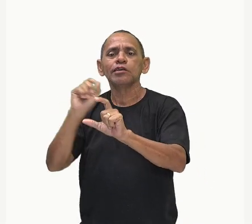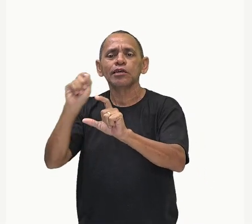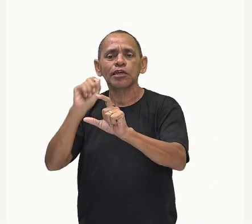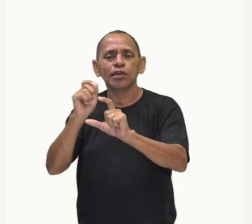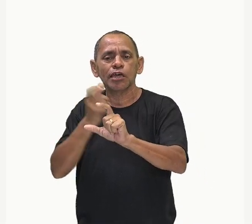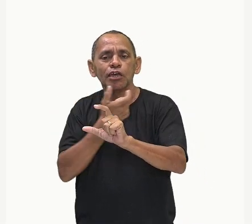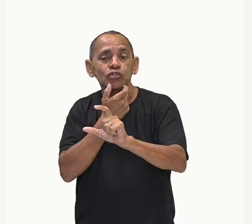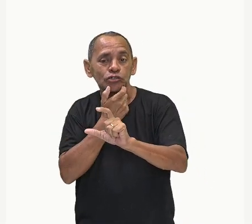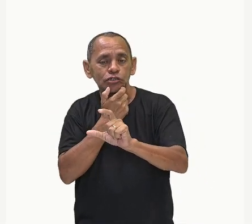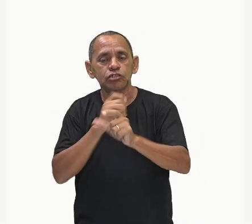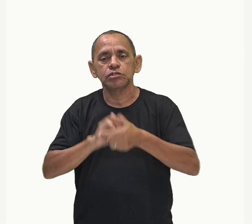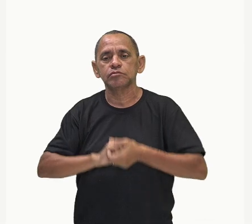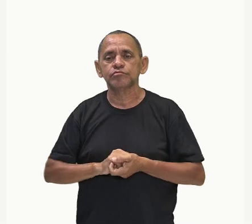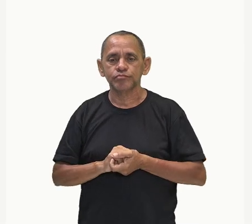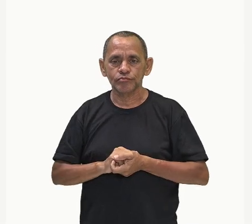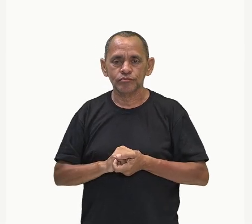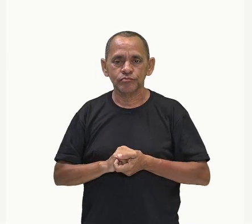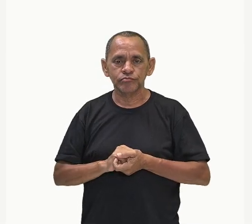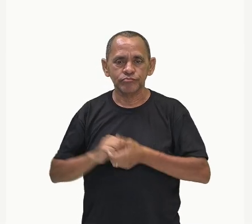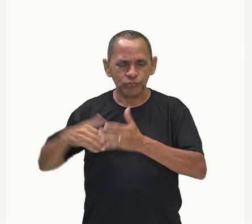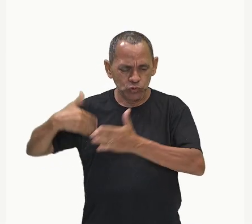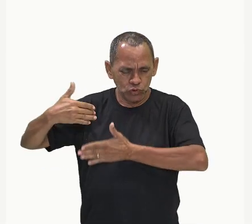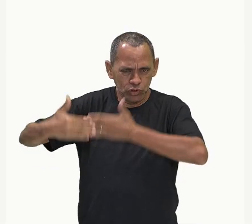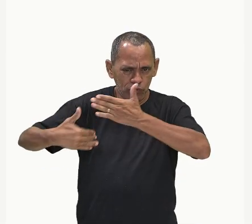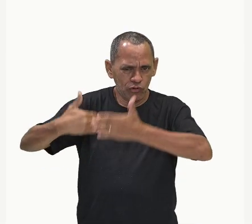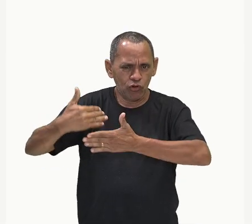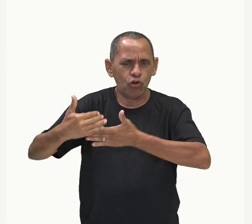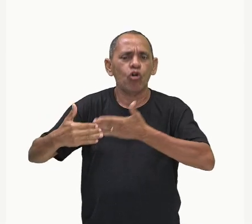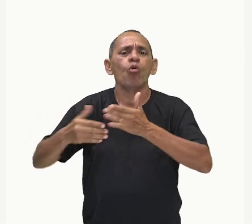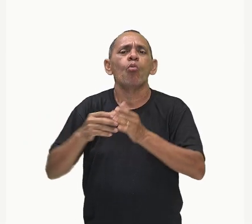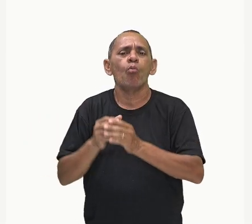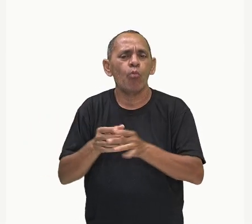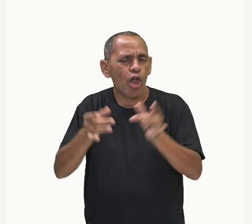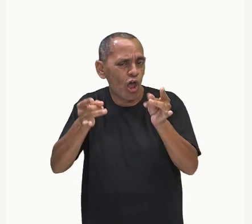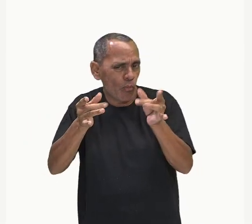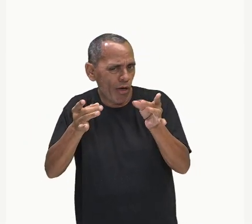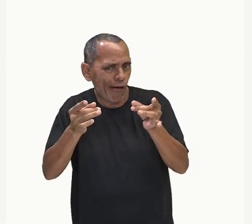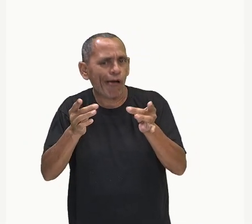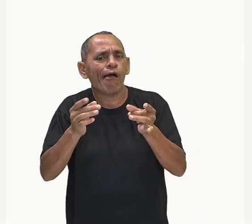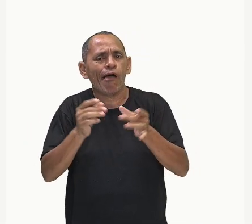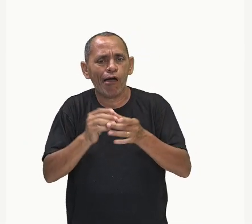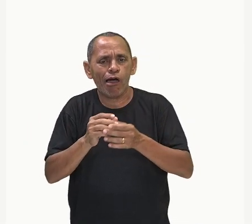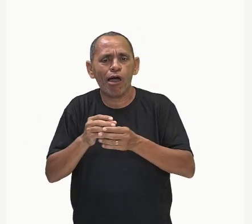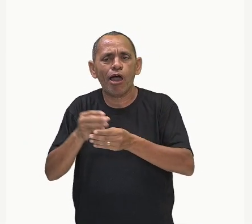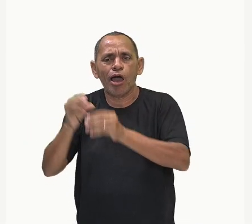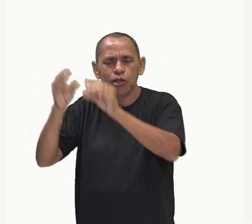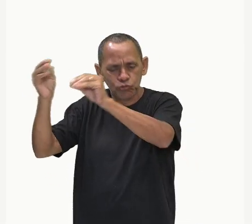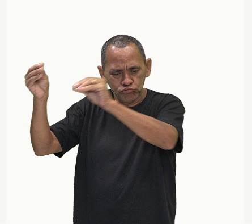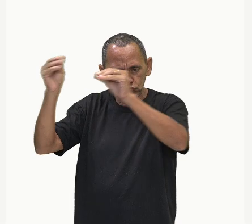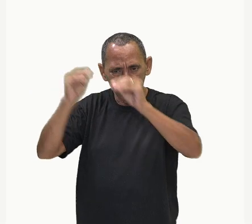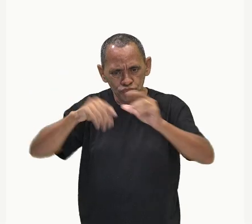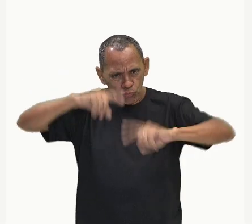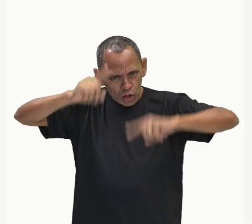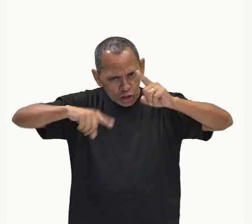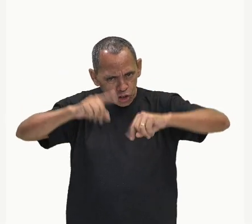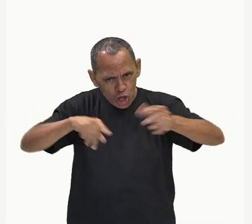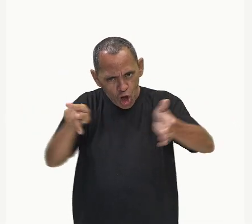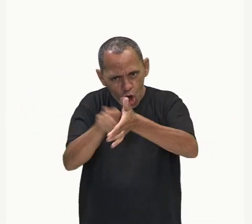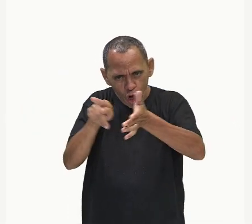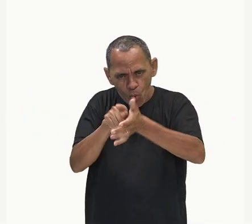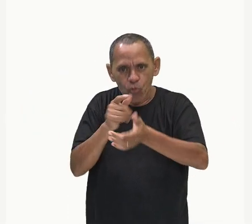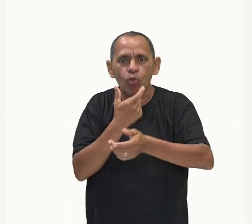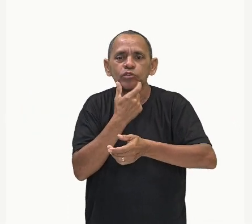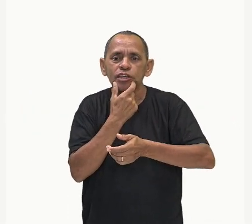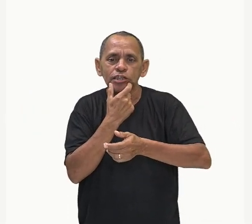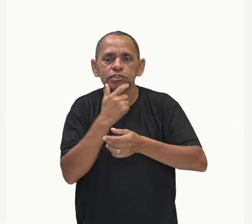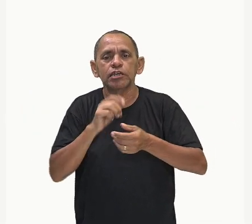à medida em que o mercado brasileiro vai sendo abarrotado, gente, com mercadorias inglesas, que naquele momento estava